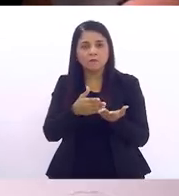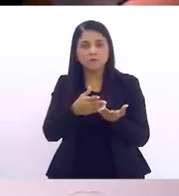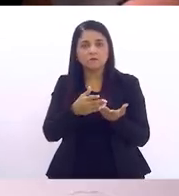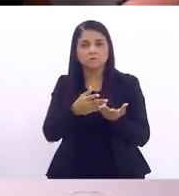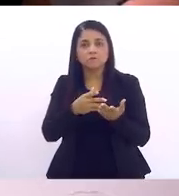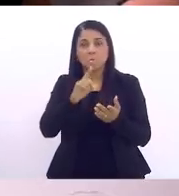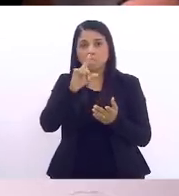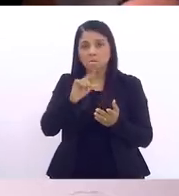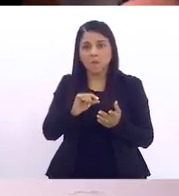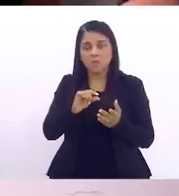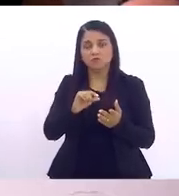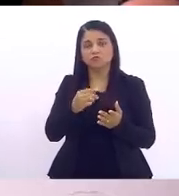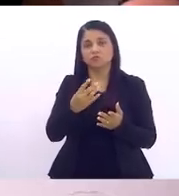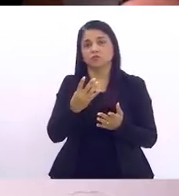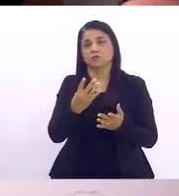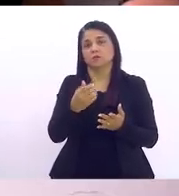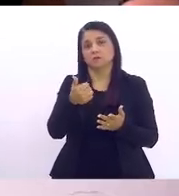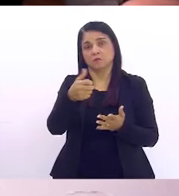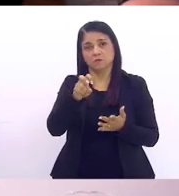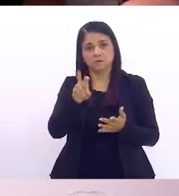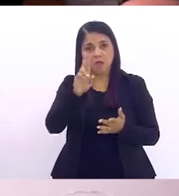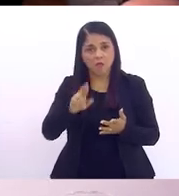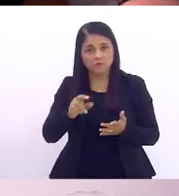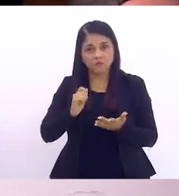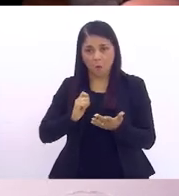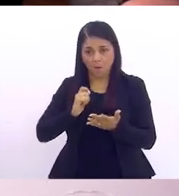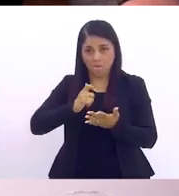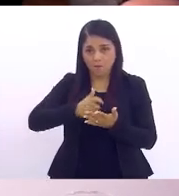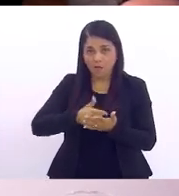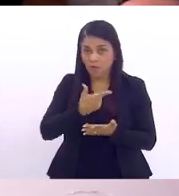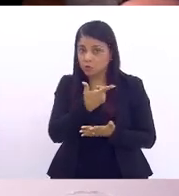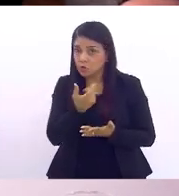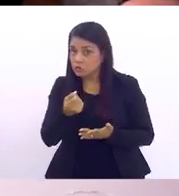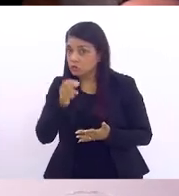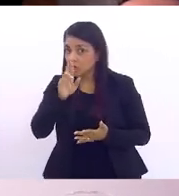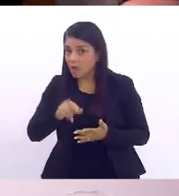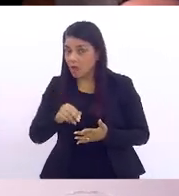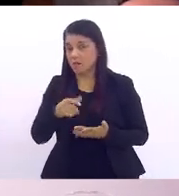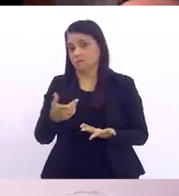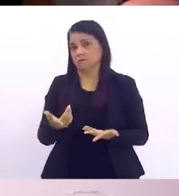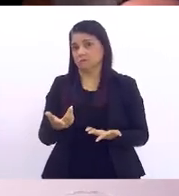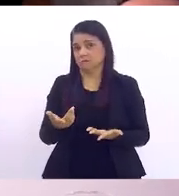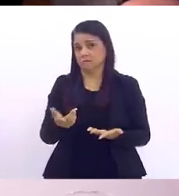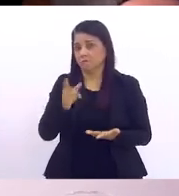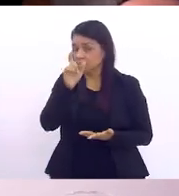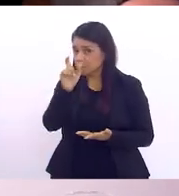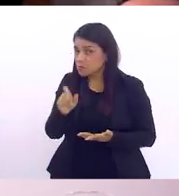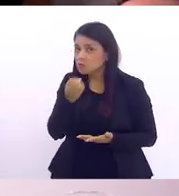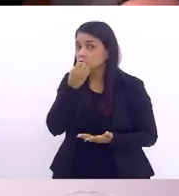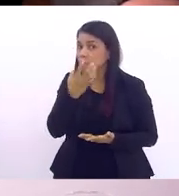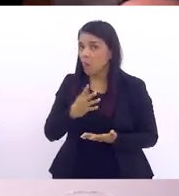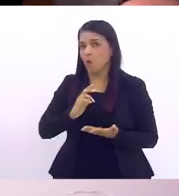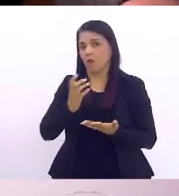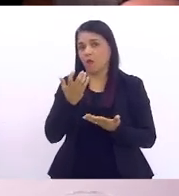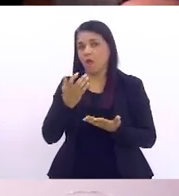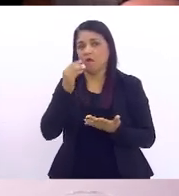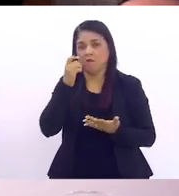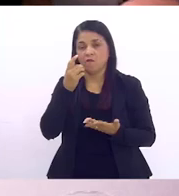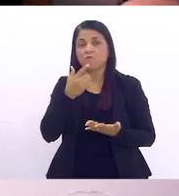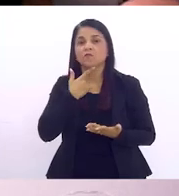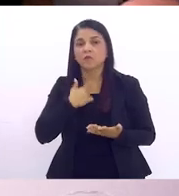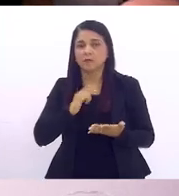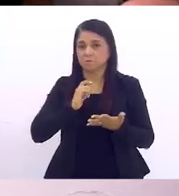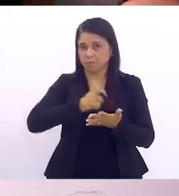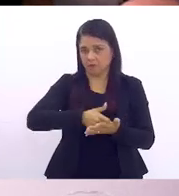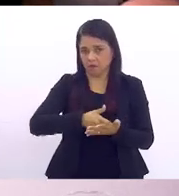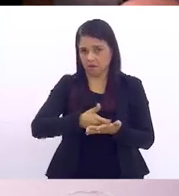que pagar quase 200 nós estamos de novo falando de bons pagadores porque eu inclusive Isso